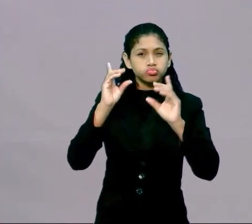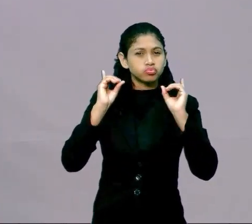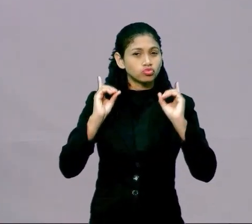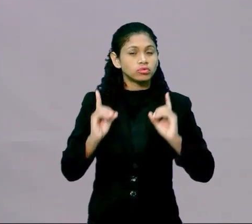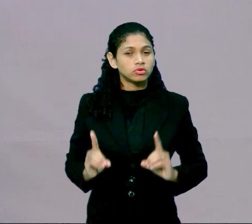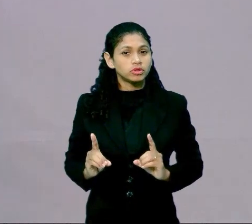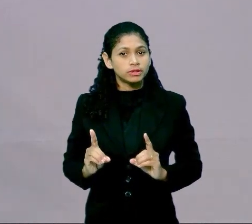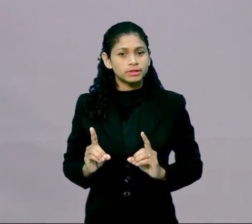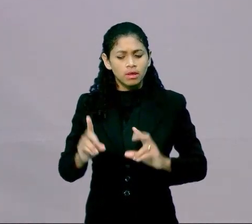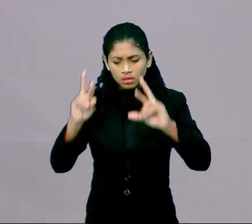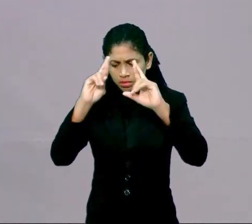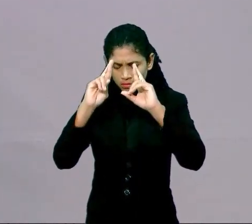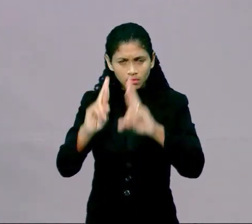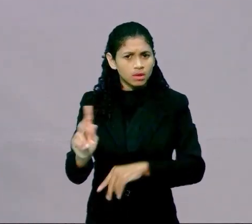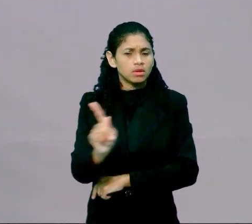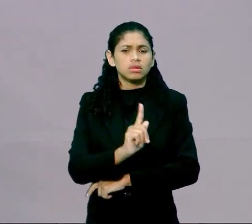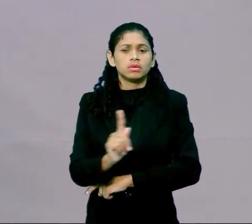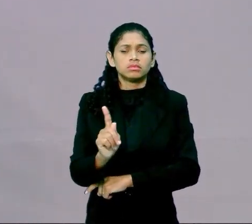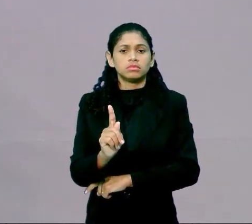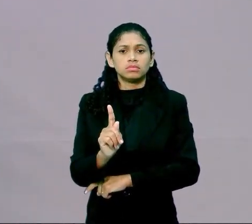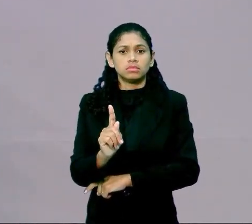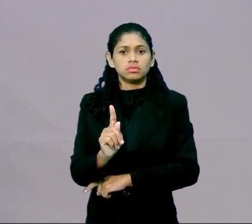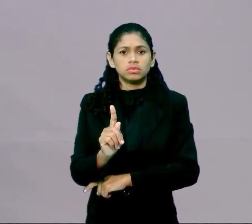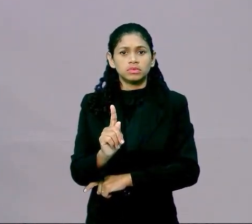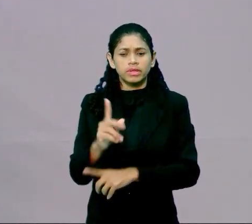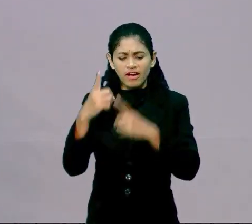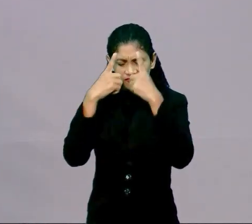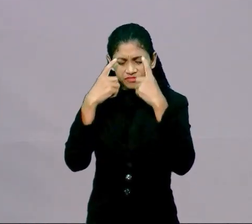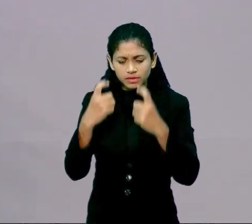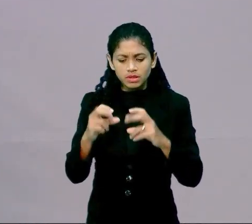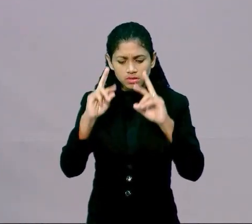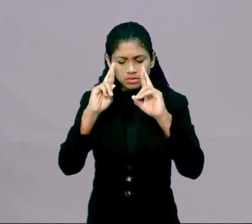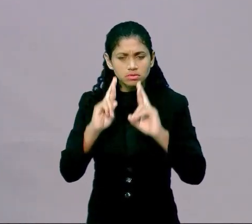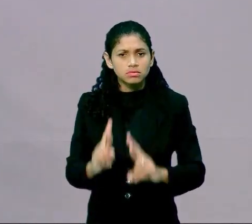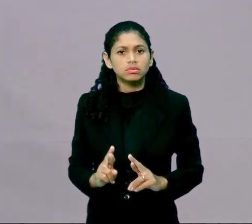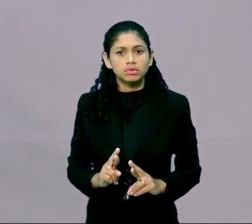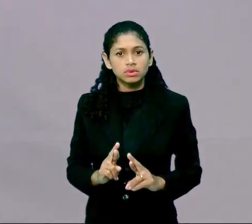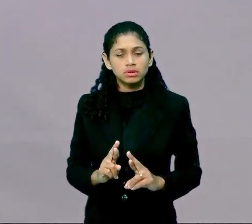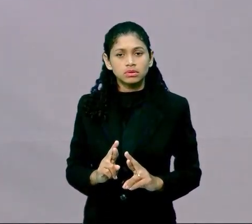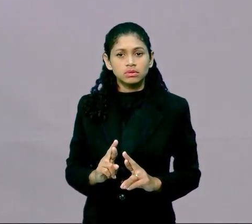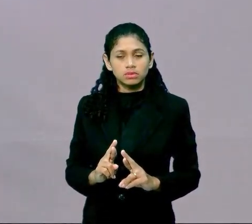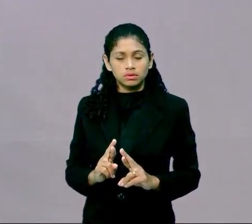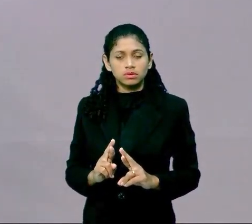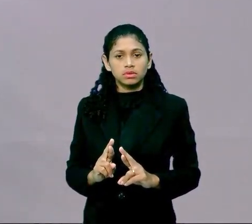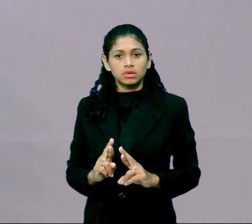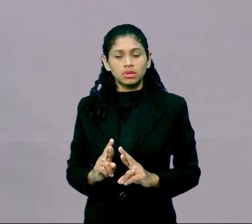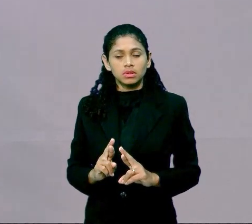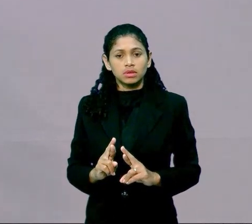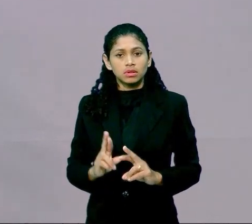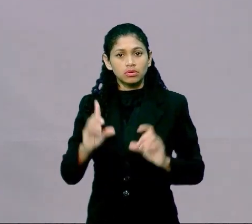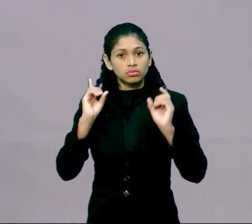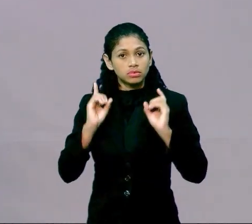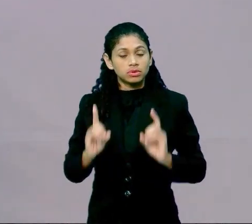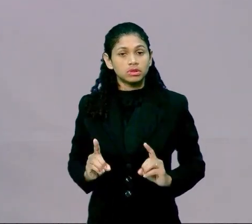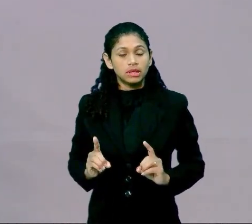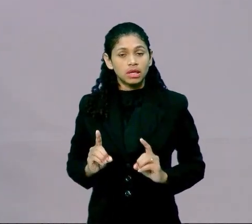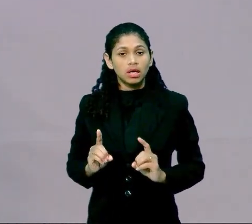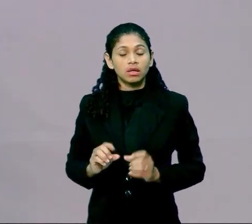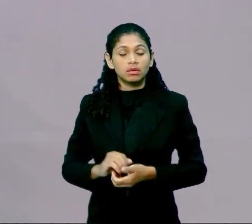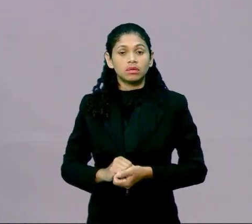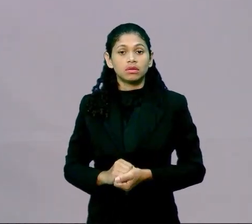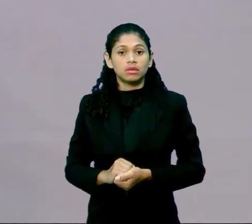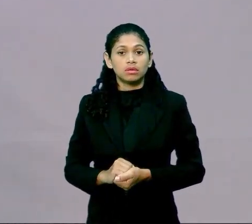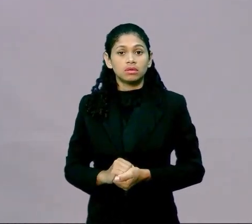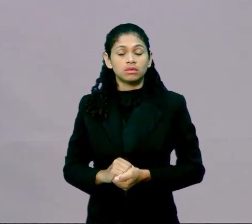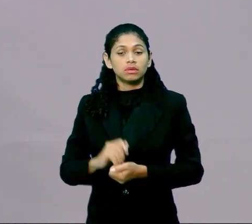partir do momento que ocorre a violação de um direito, a partir do momento em que um direito ele é